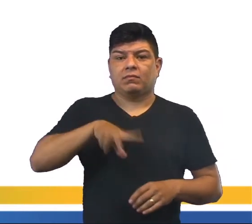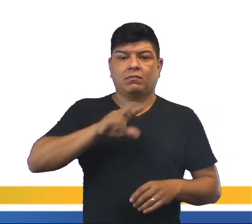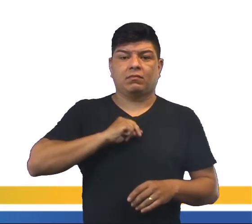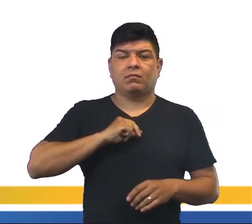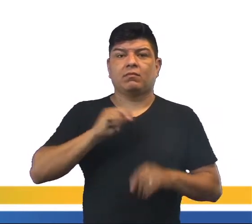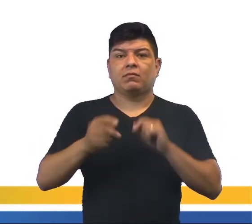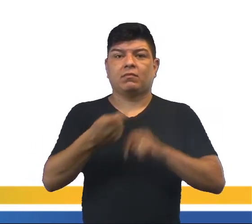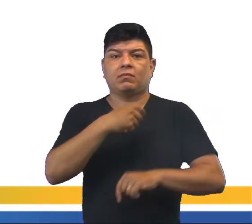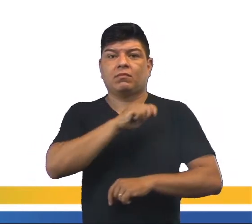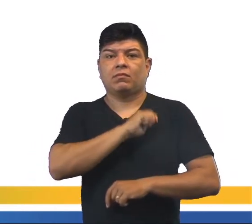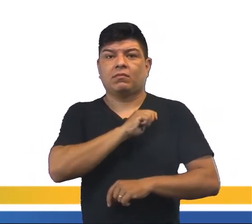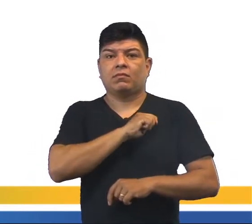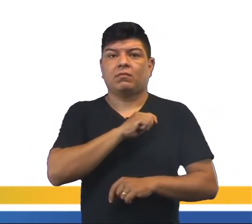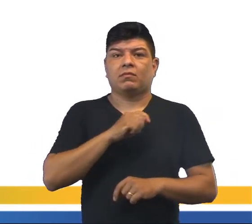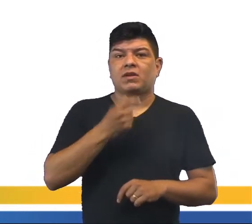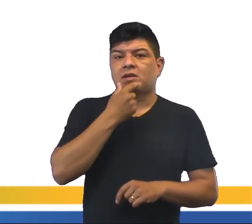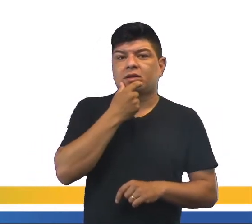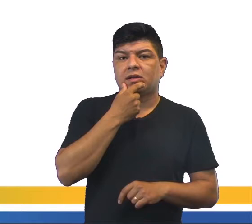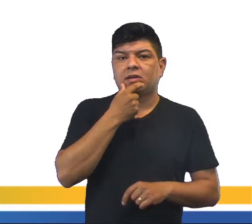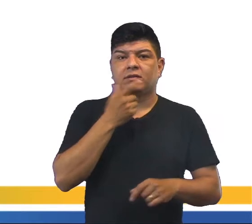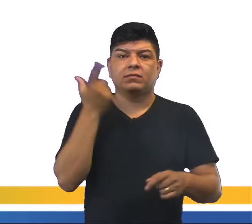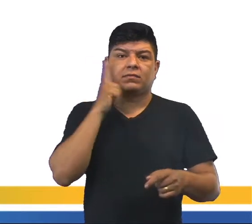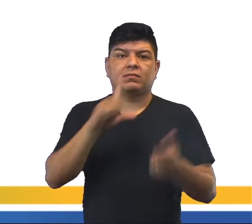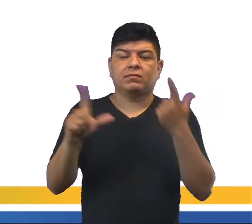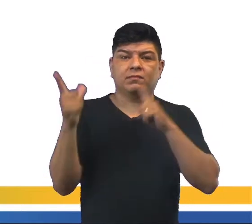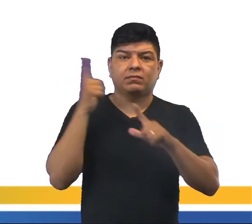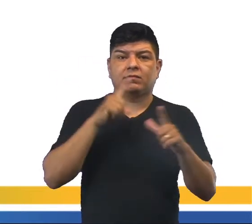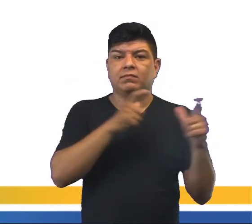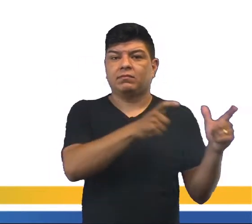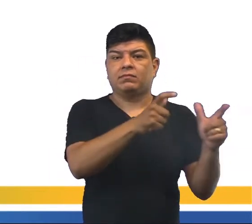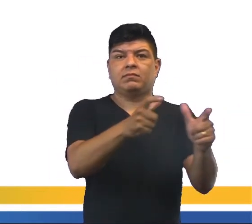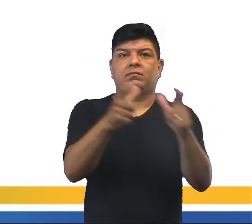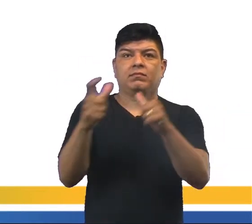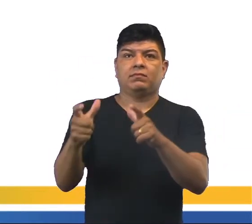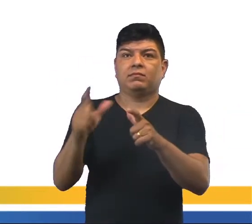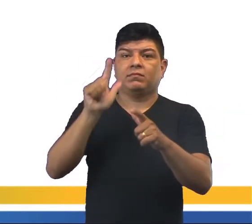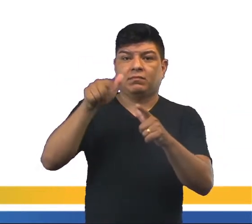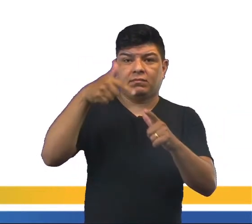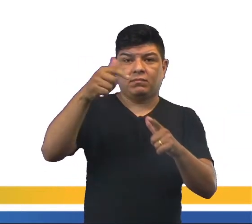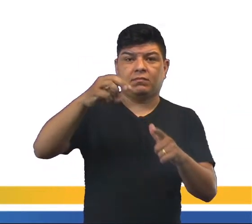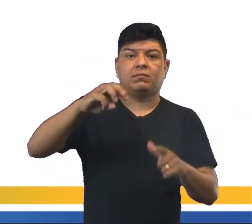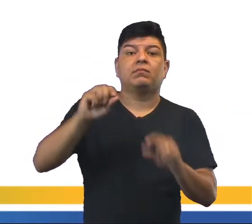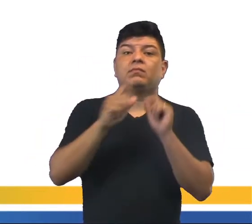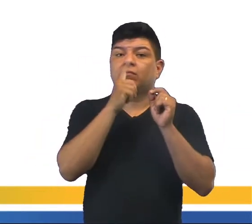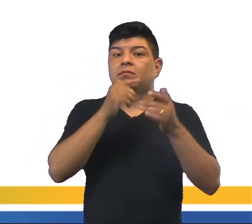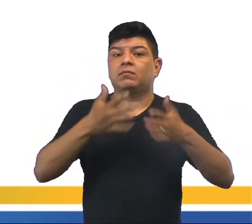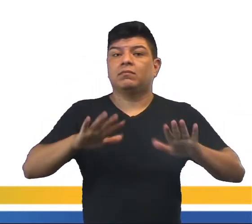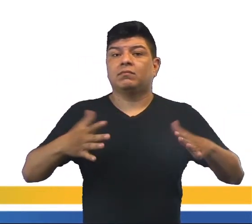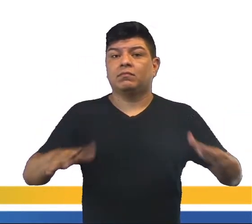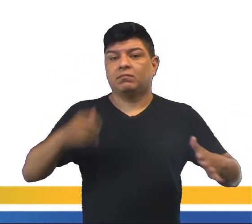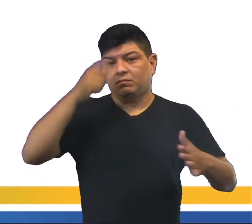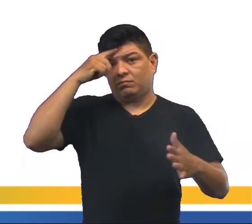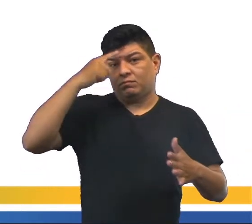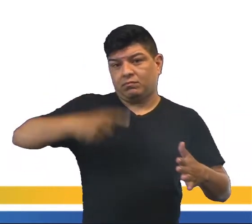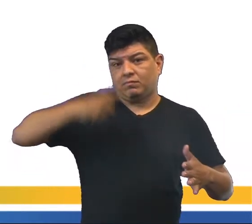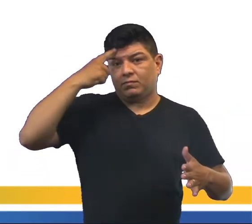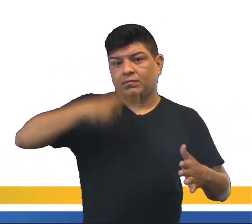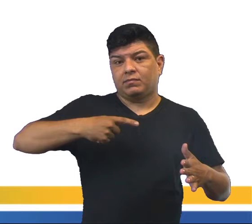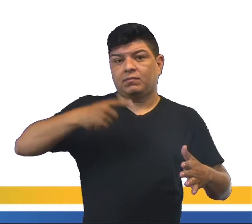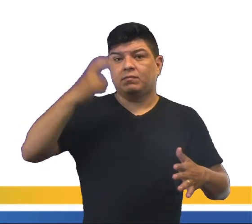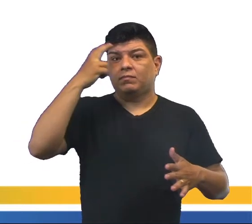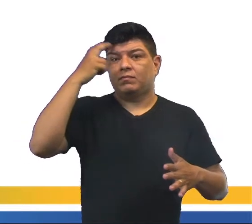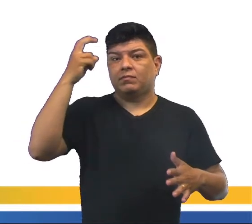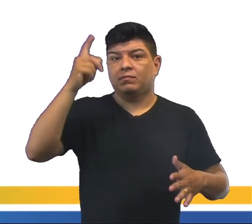espanhóis, holandeses, ingleses, né, resolveram conquistar os territórios além-mar. E aí ficou declarada, né, a imposição da cultura europeia